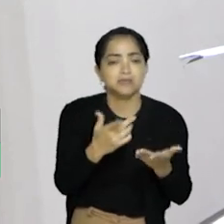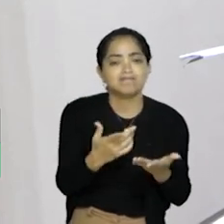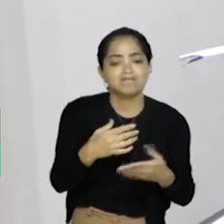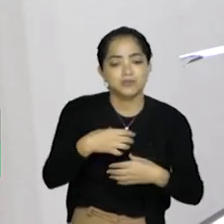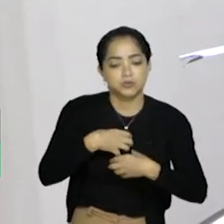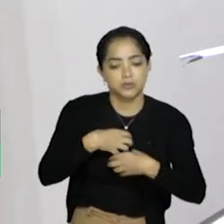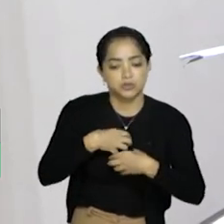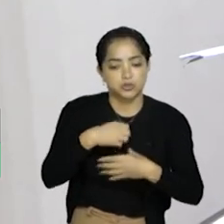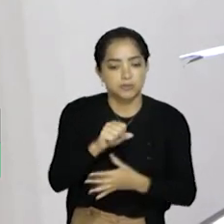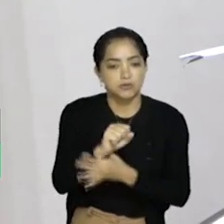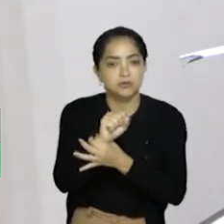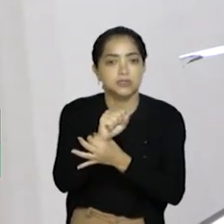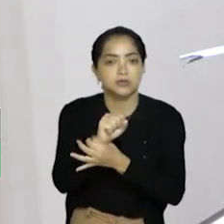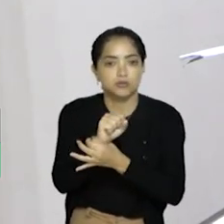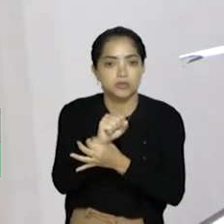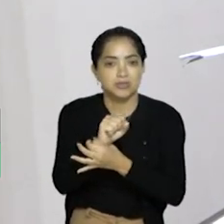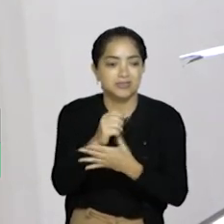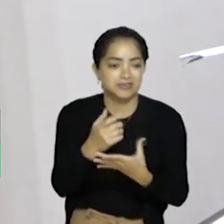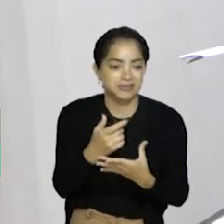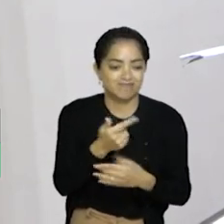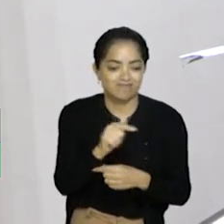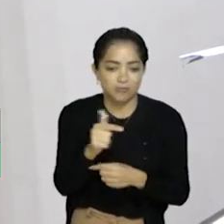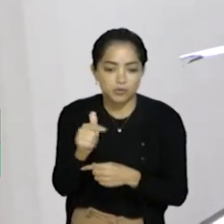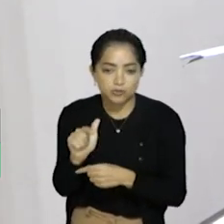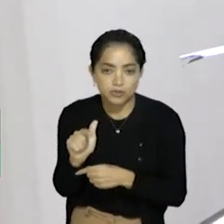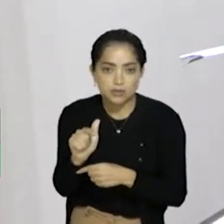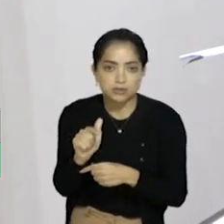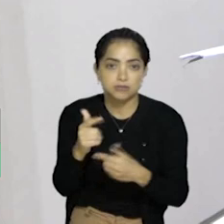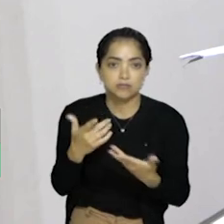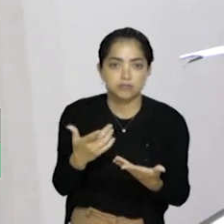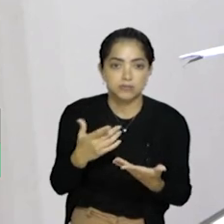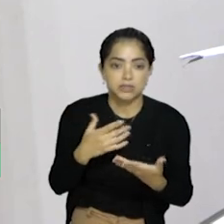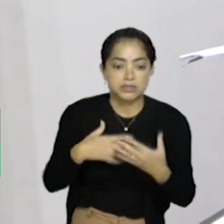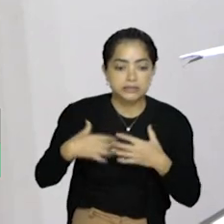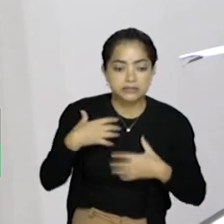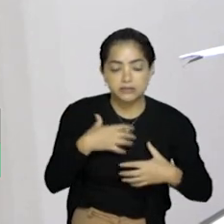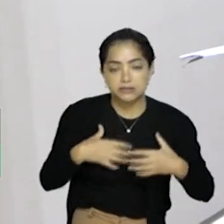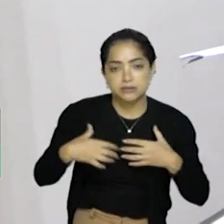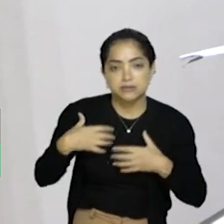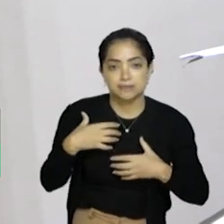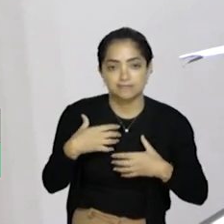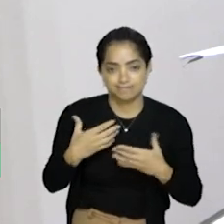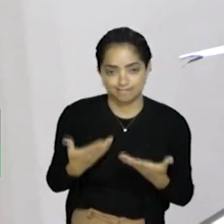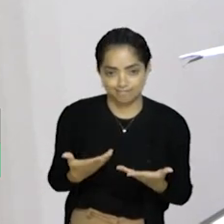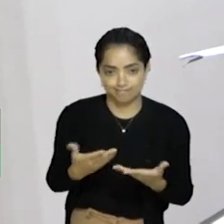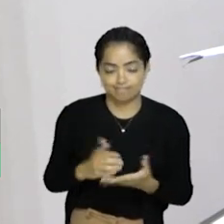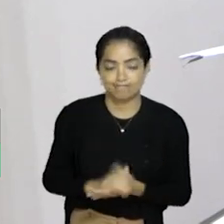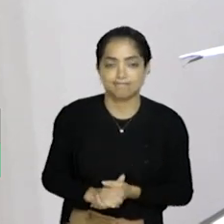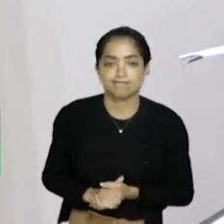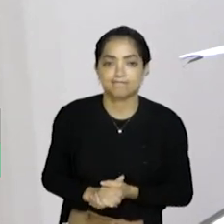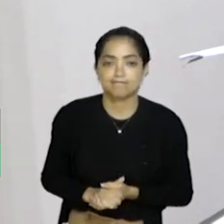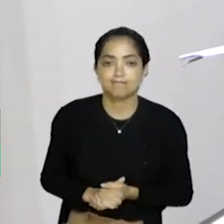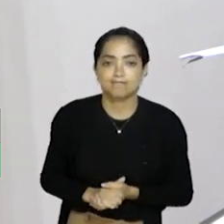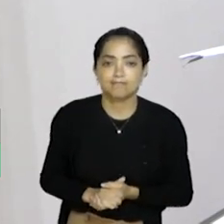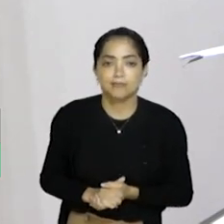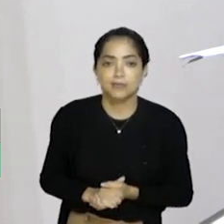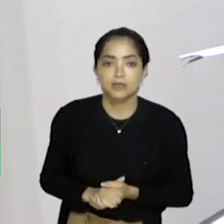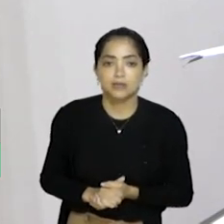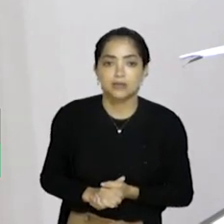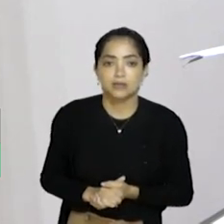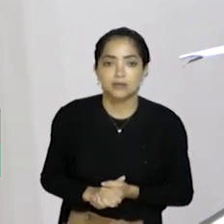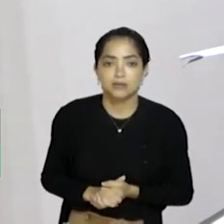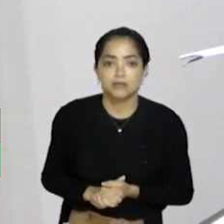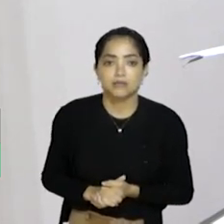de insegurança nos incomoda mais do que a própria insegurança é ela